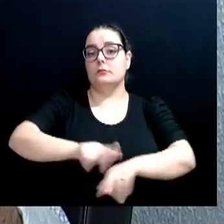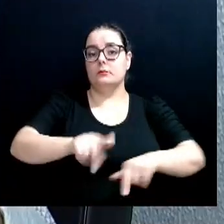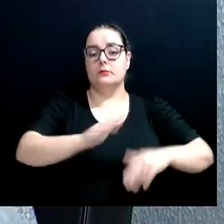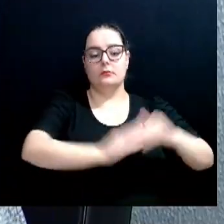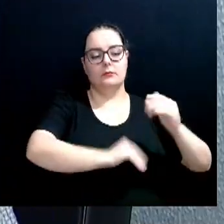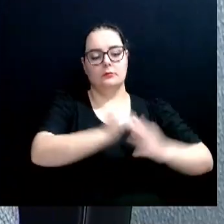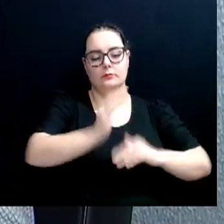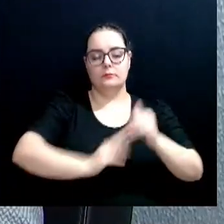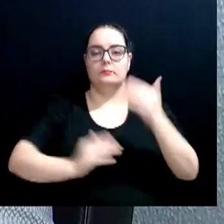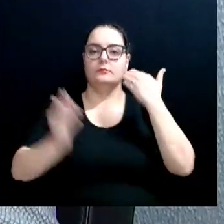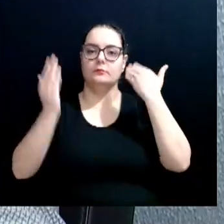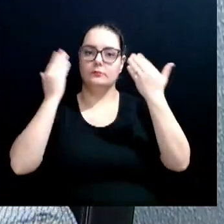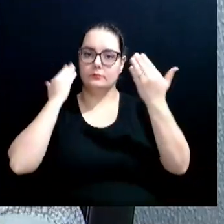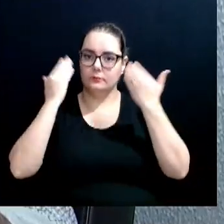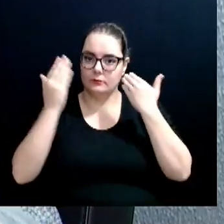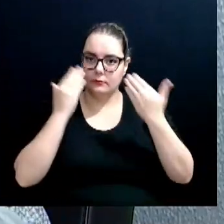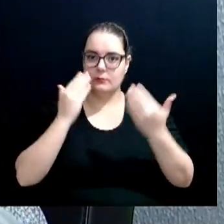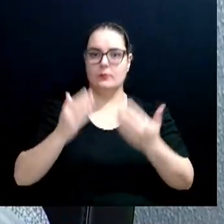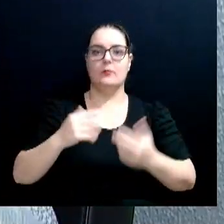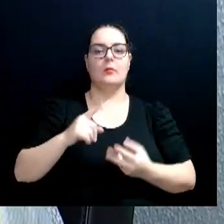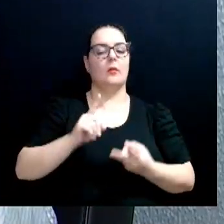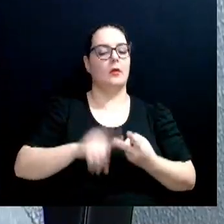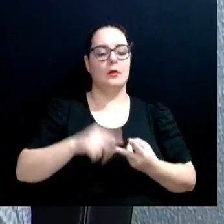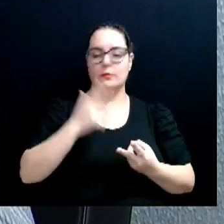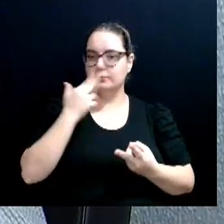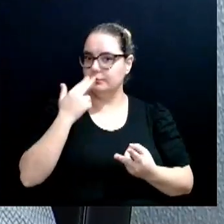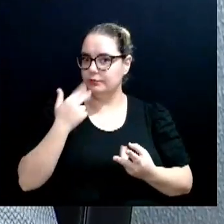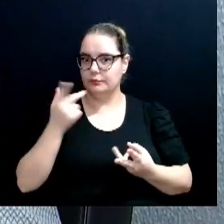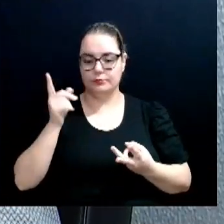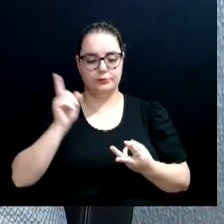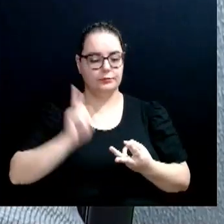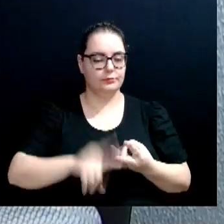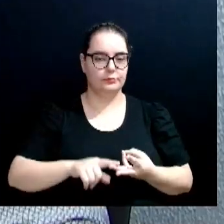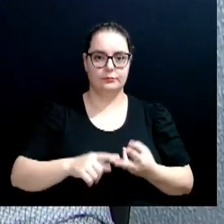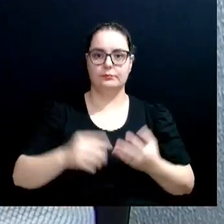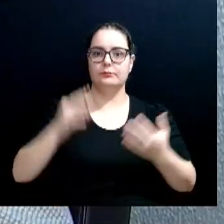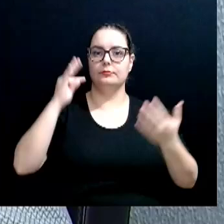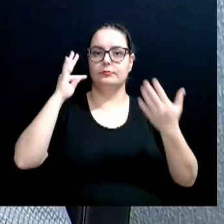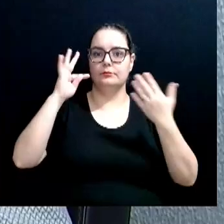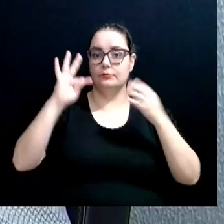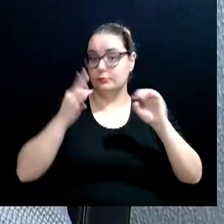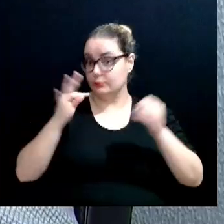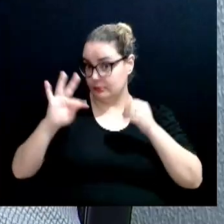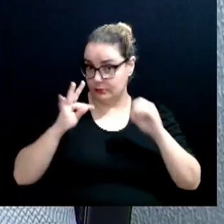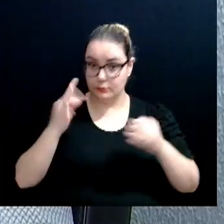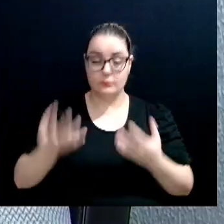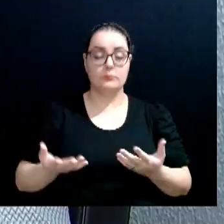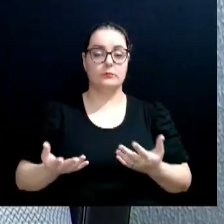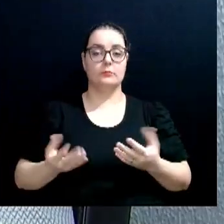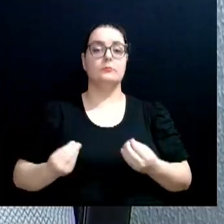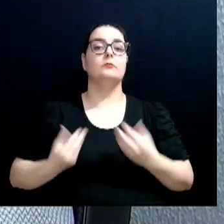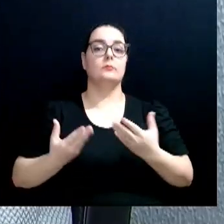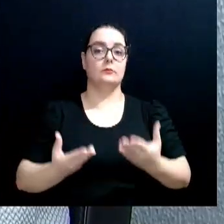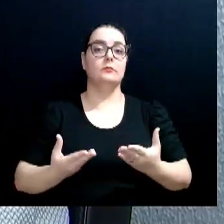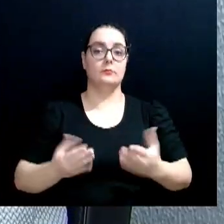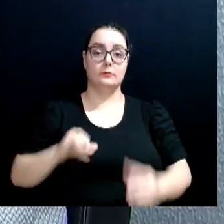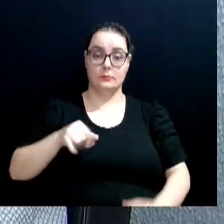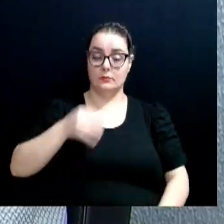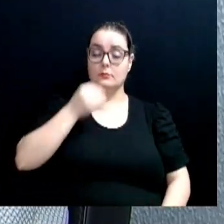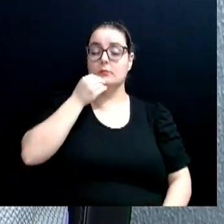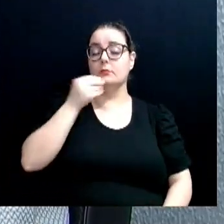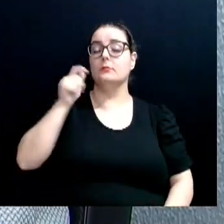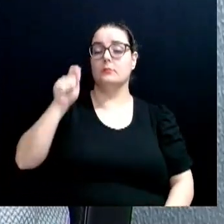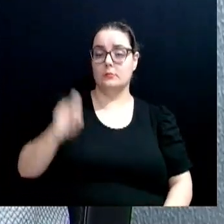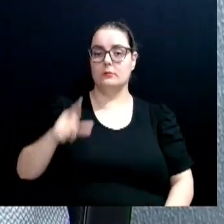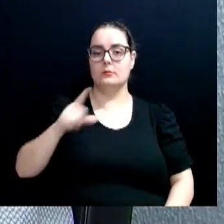psicólogos, né, nutricionistas, terapeutas ocupacionais, que dê a oportunidade da pessoa ter não só a